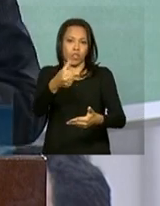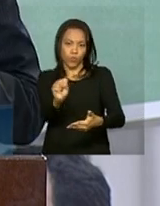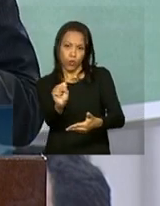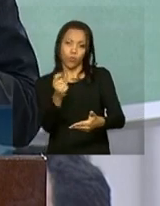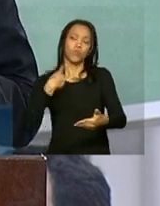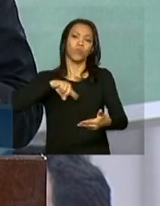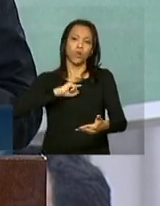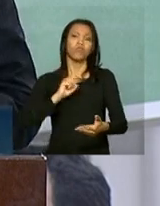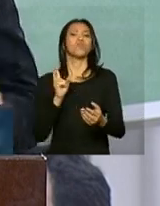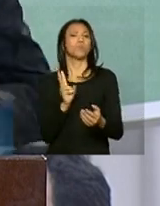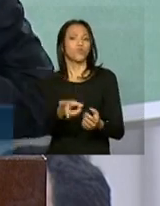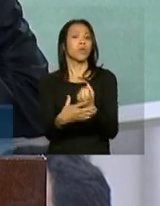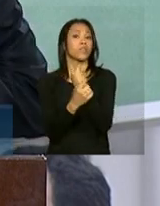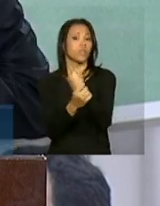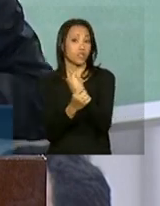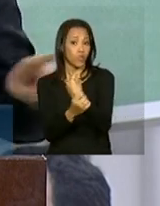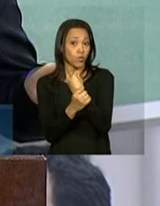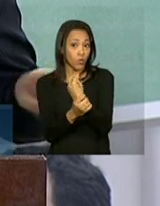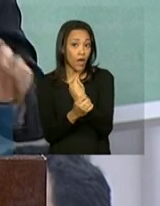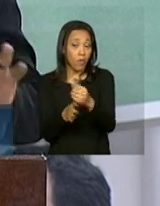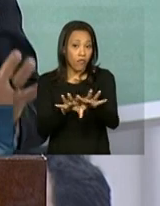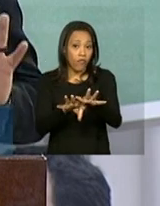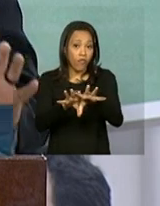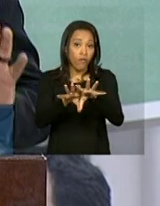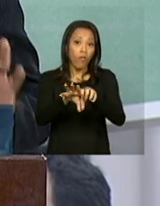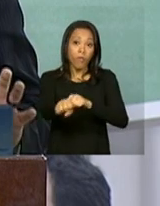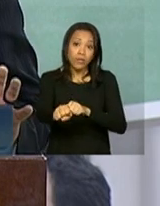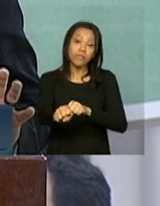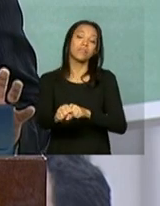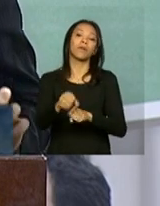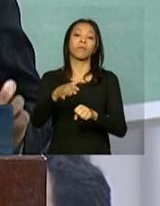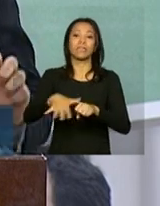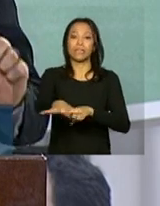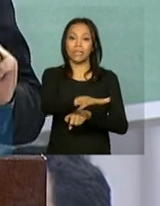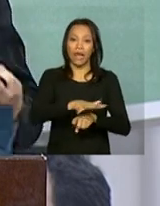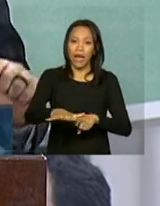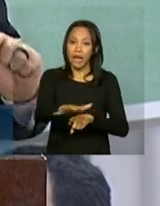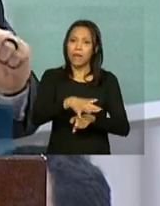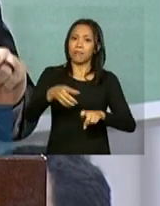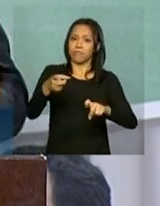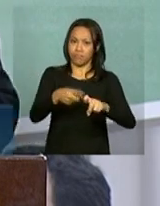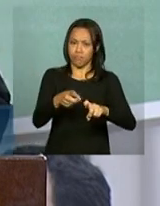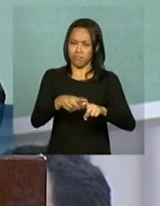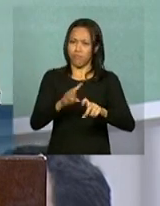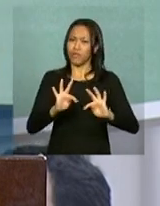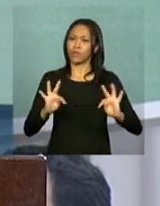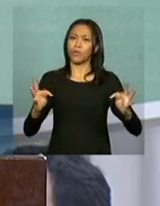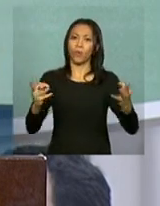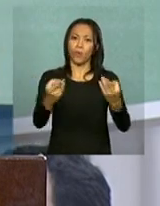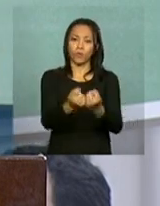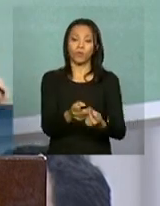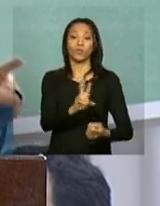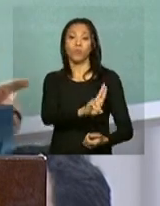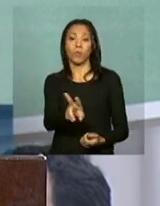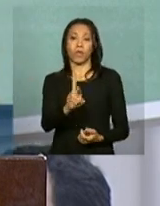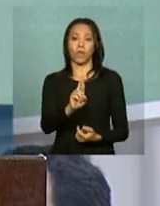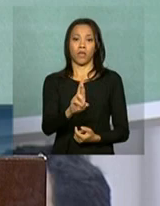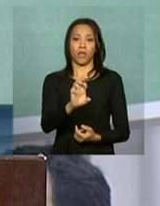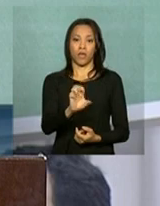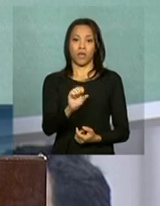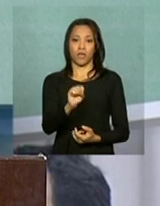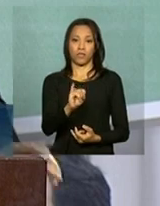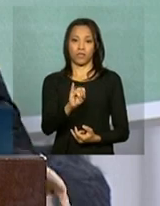assegurar residência médica para todos os profissionais de saúde. E não só, são mais de 12 mil vagas, não